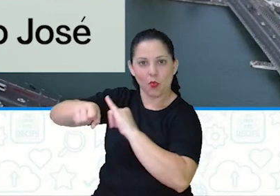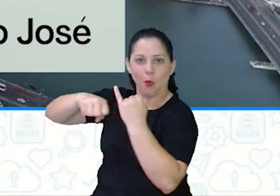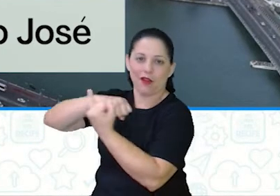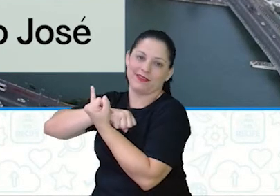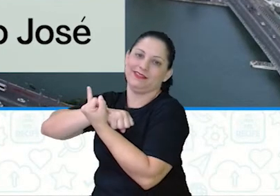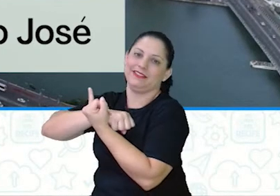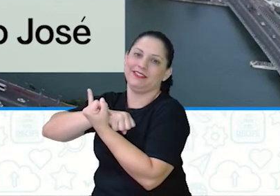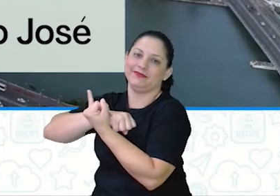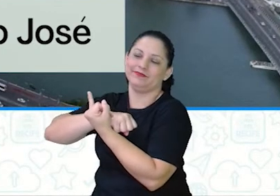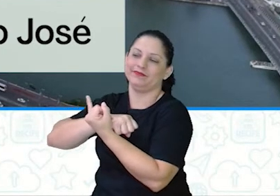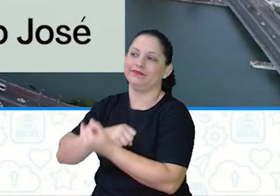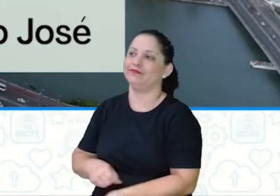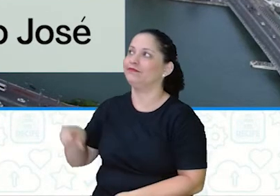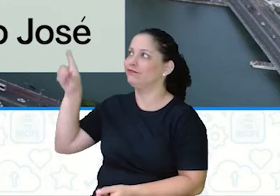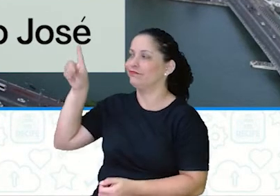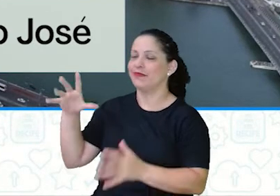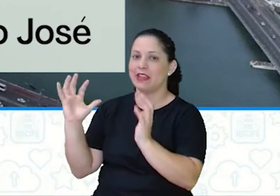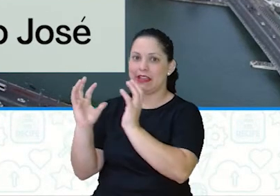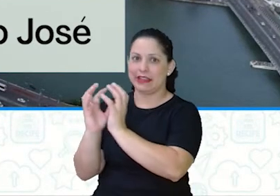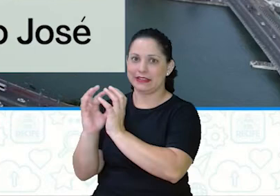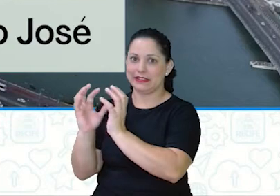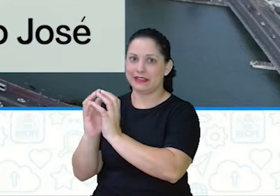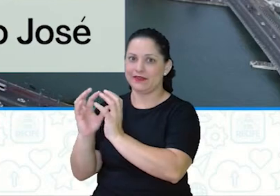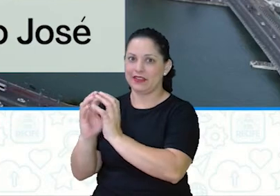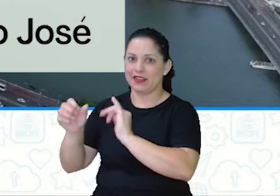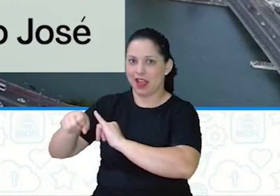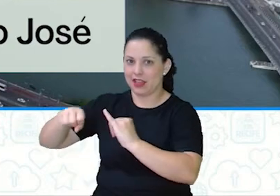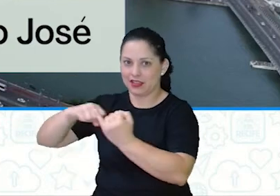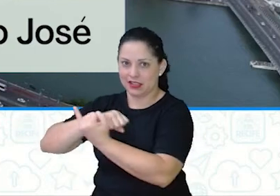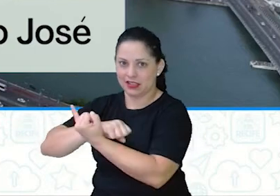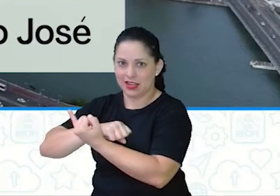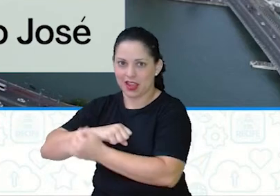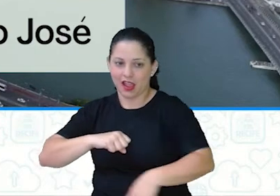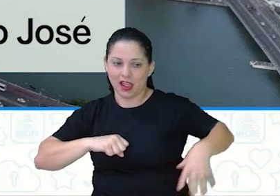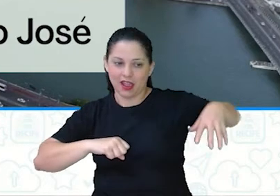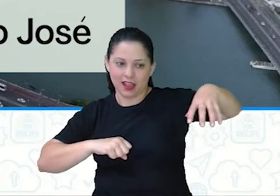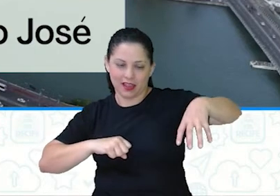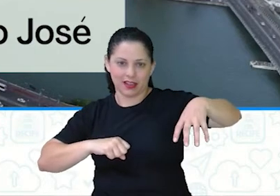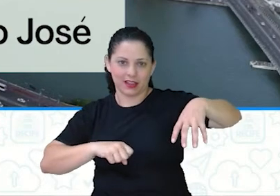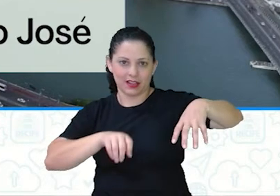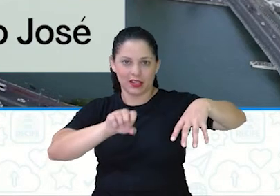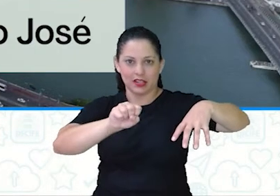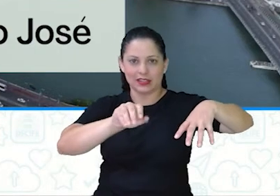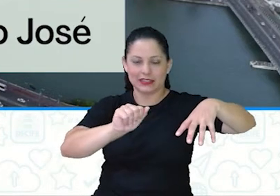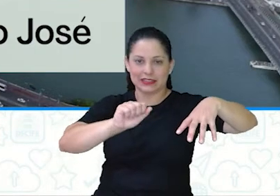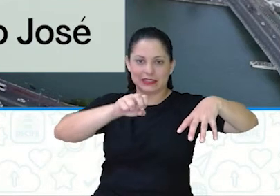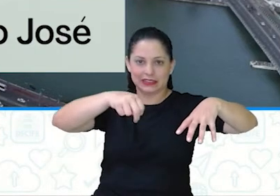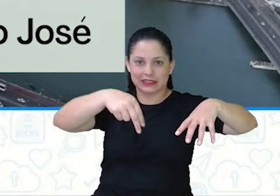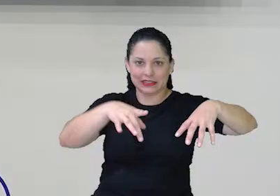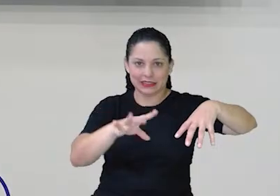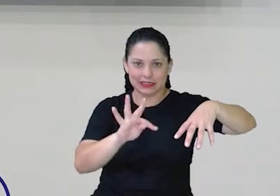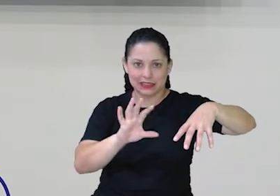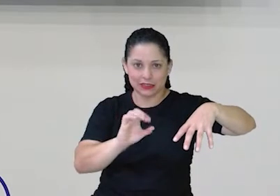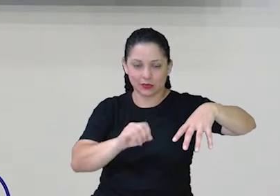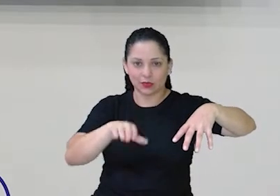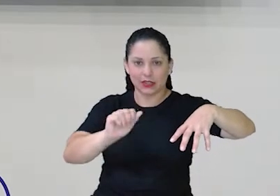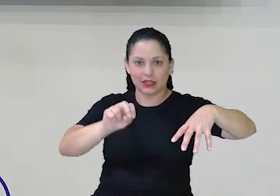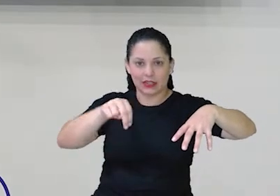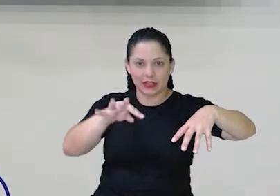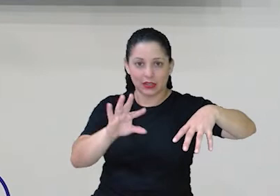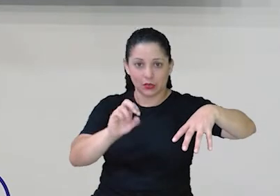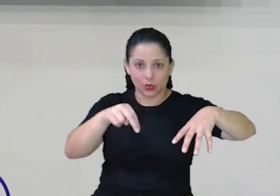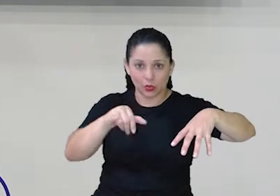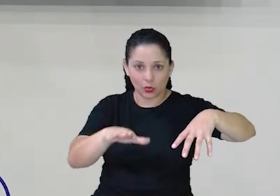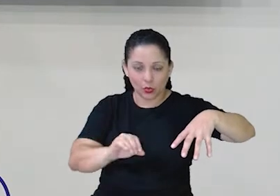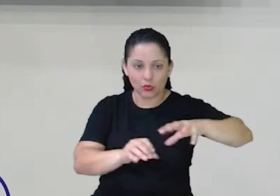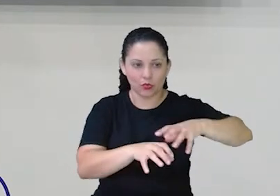está observando que tem a ilha do Recife, a ilha de Santo Antônio e a ilha de São José. Recife, ela foi muito soterrada, teve